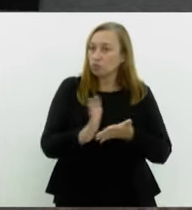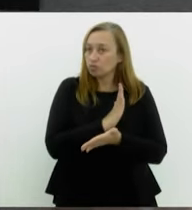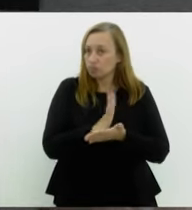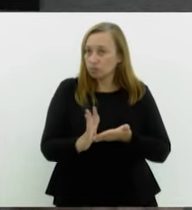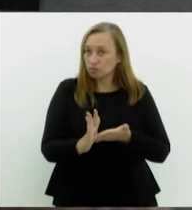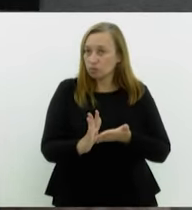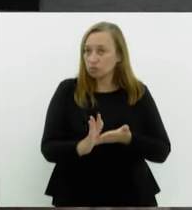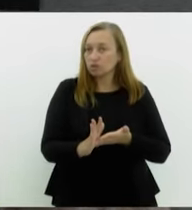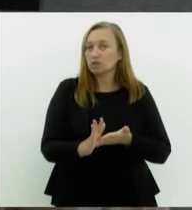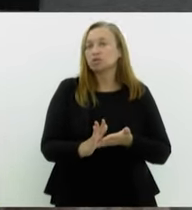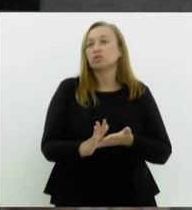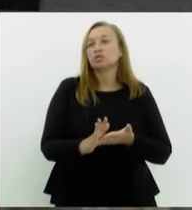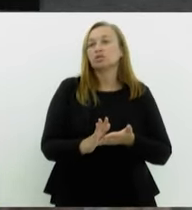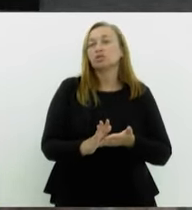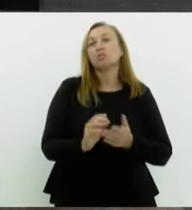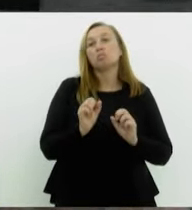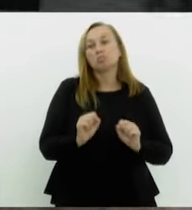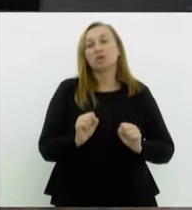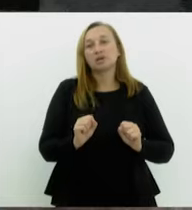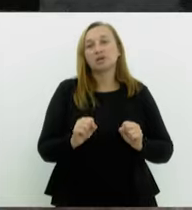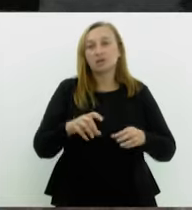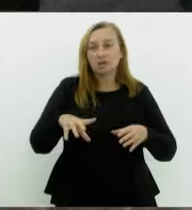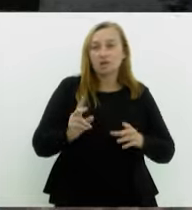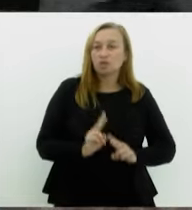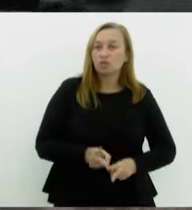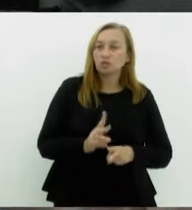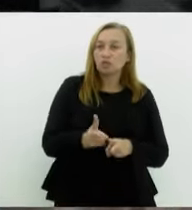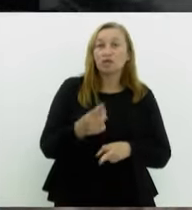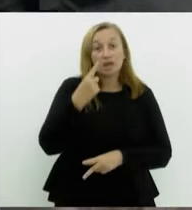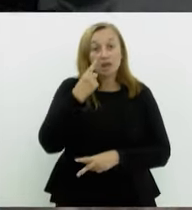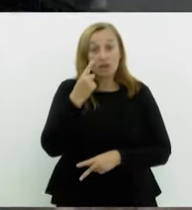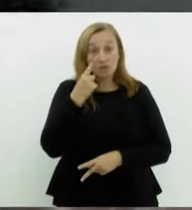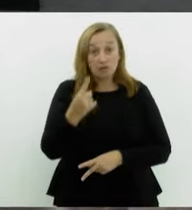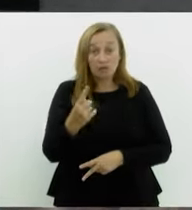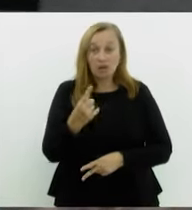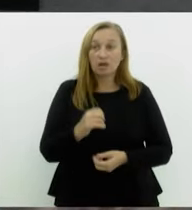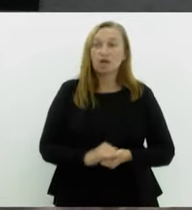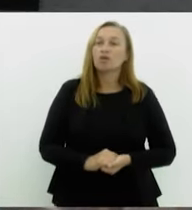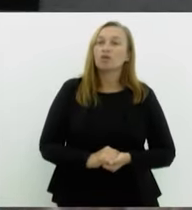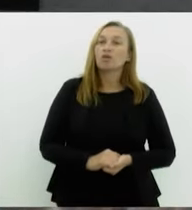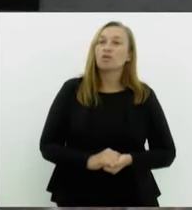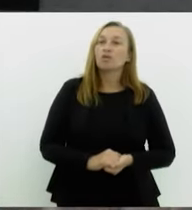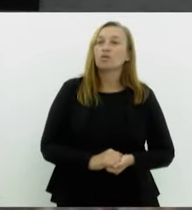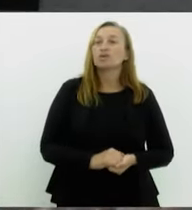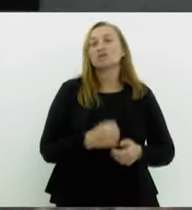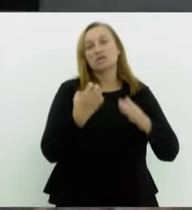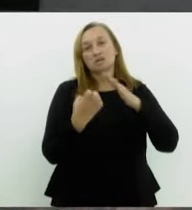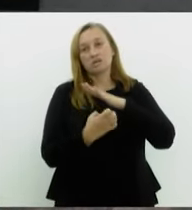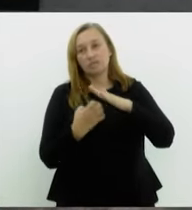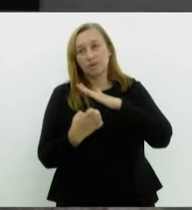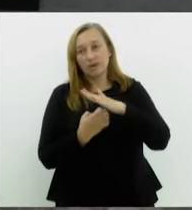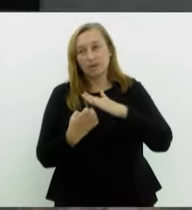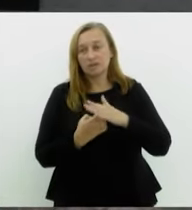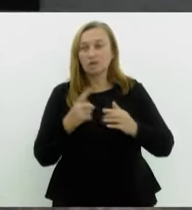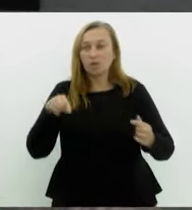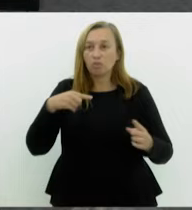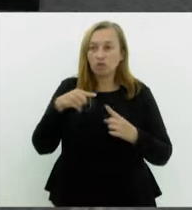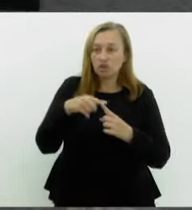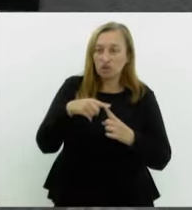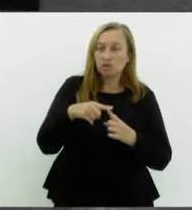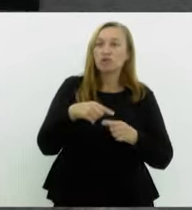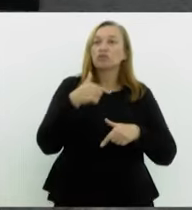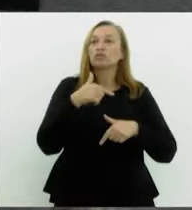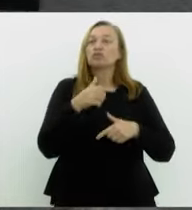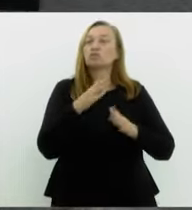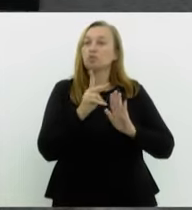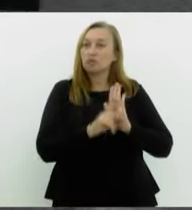ser mantidas, porque não tem que ver com esses prestadores de serviço, que é o objeto desse projeto, que é um